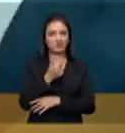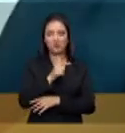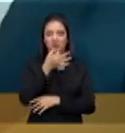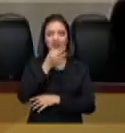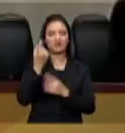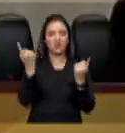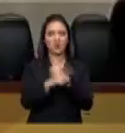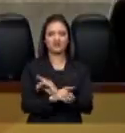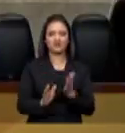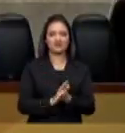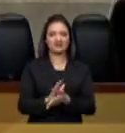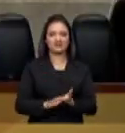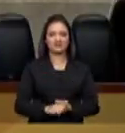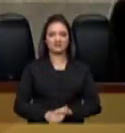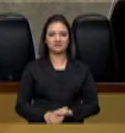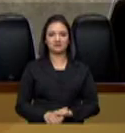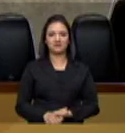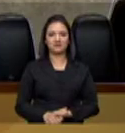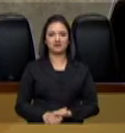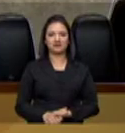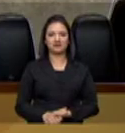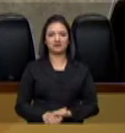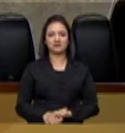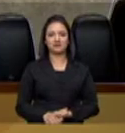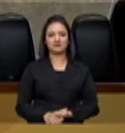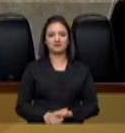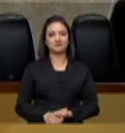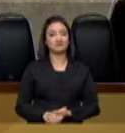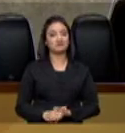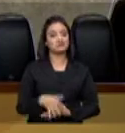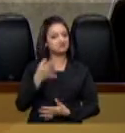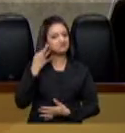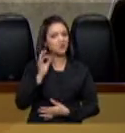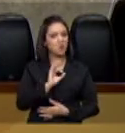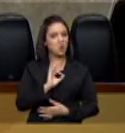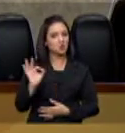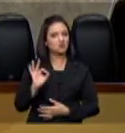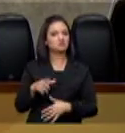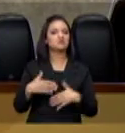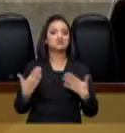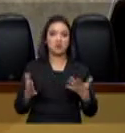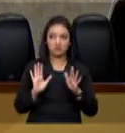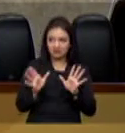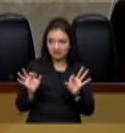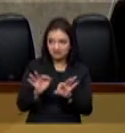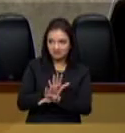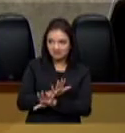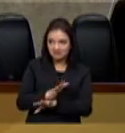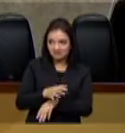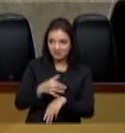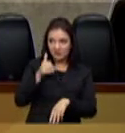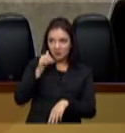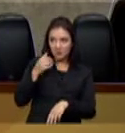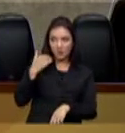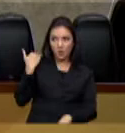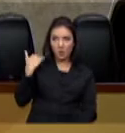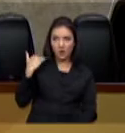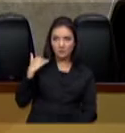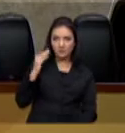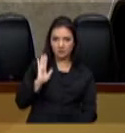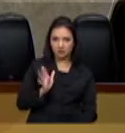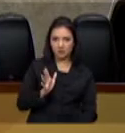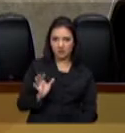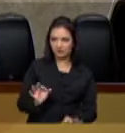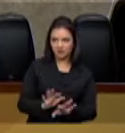Não há divergência. Então, ótimo. Então, a Vossa Excelência concluiu, ministra Carmen Lúcia, no